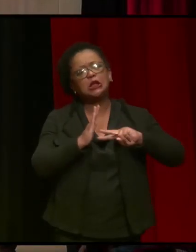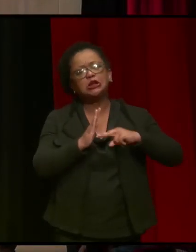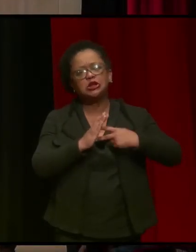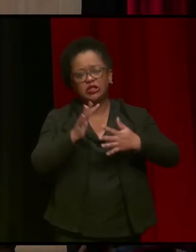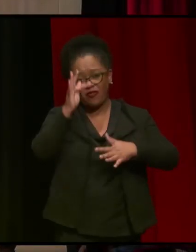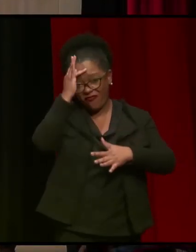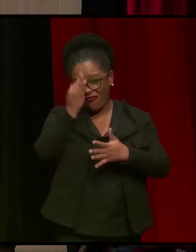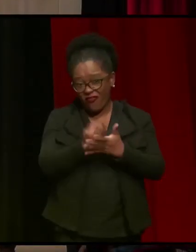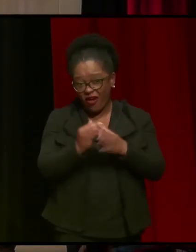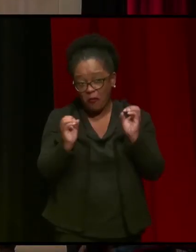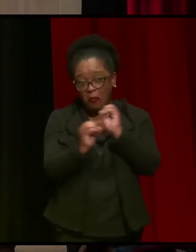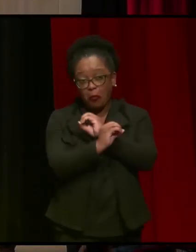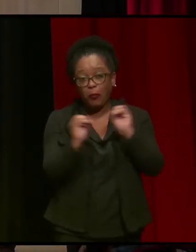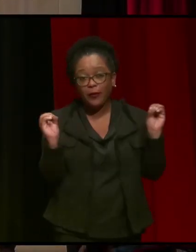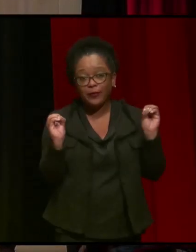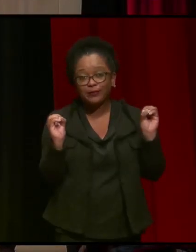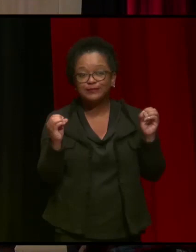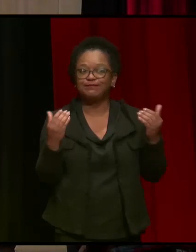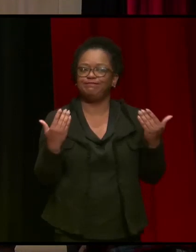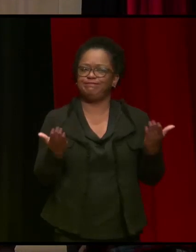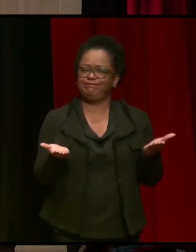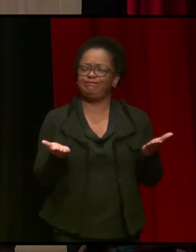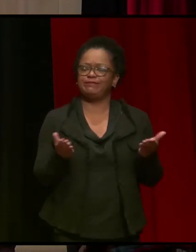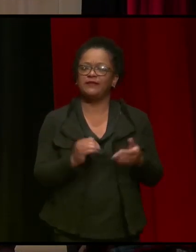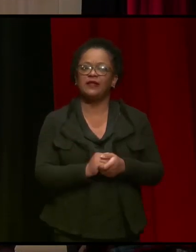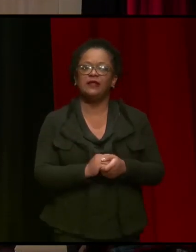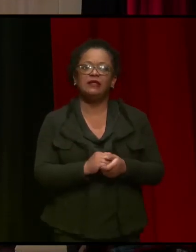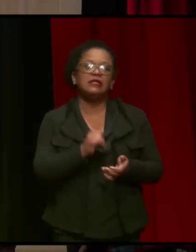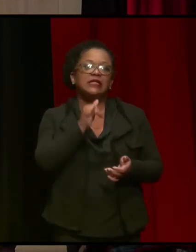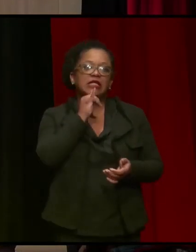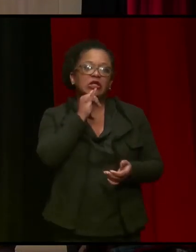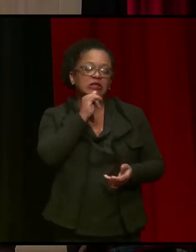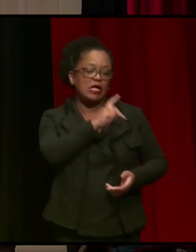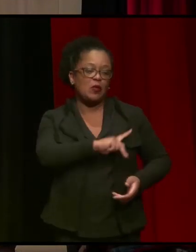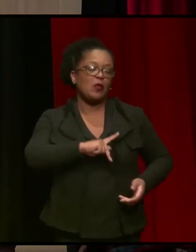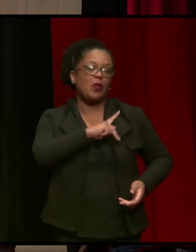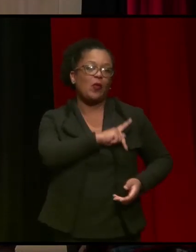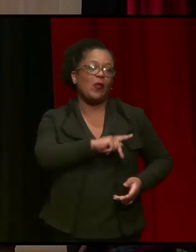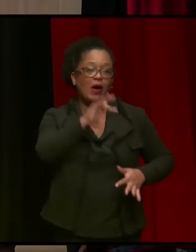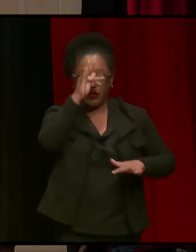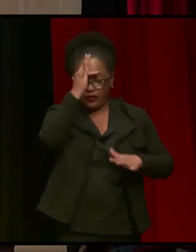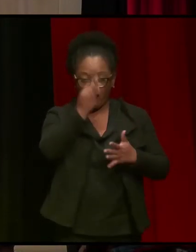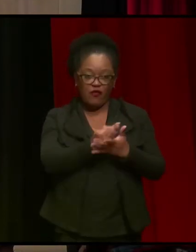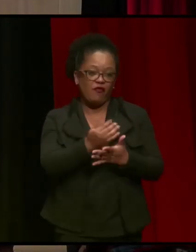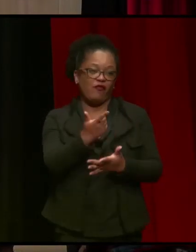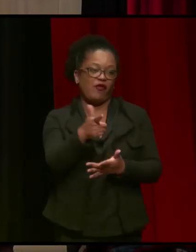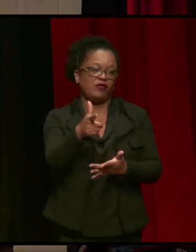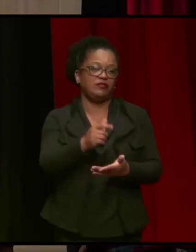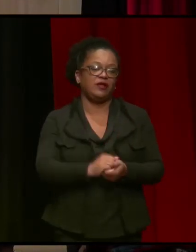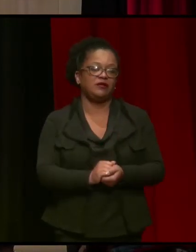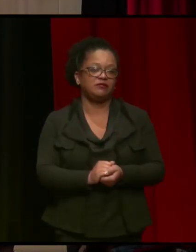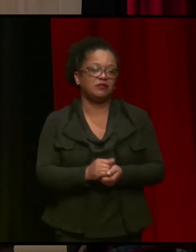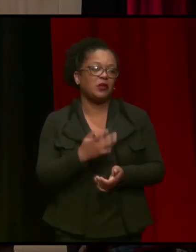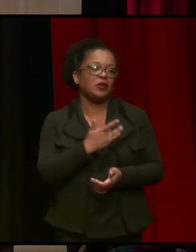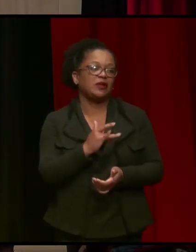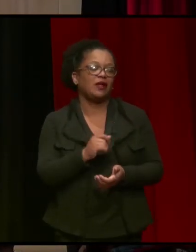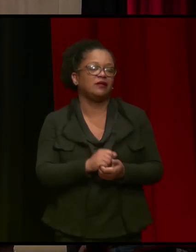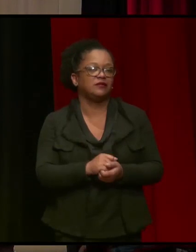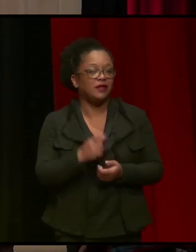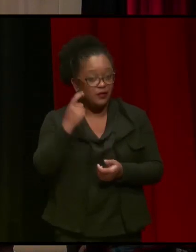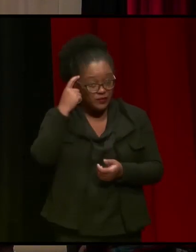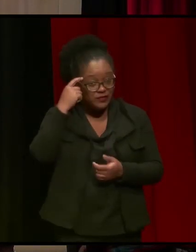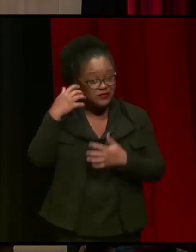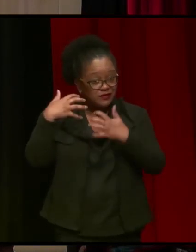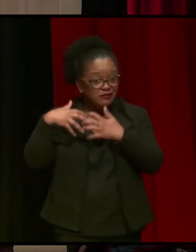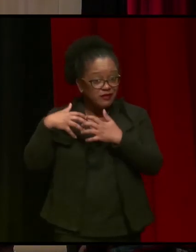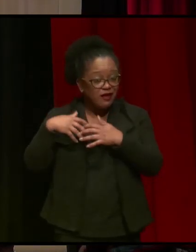né? Então o apóstolo Paulo não tinha fé nenhuma. Coitadinho do Paulo, né? Já pensaram nisso?